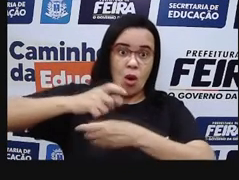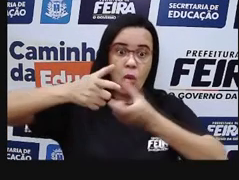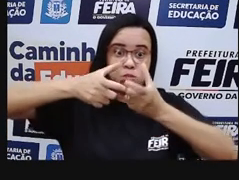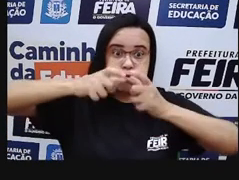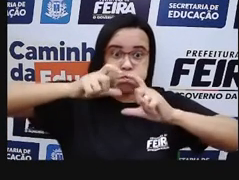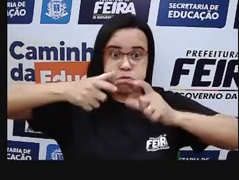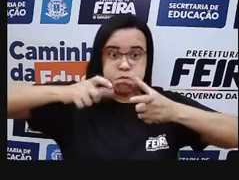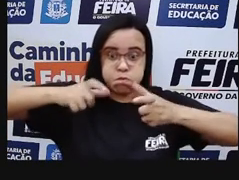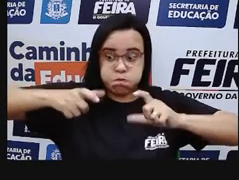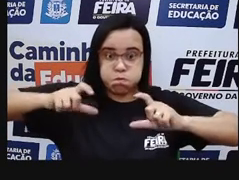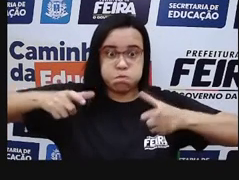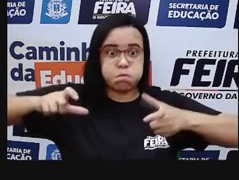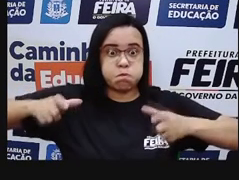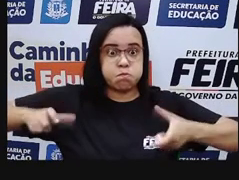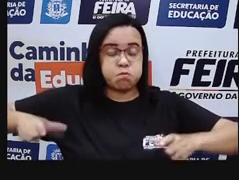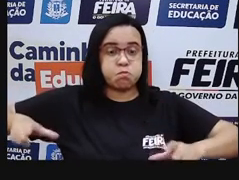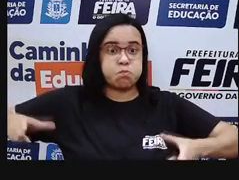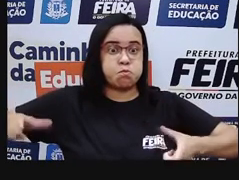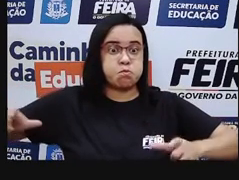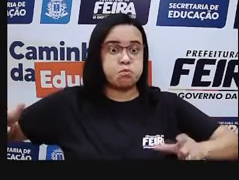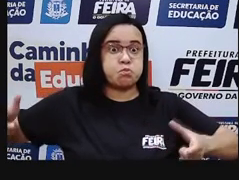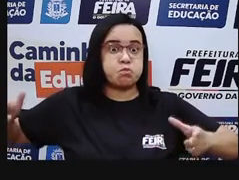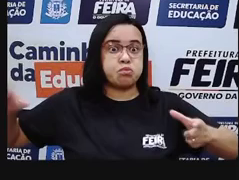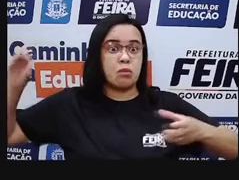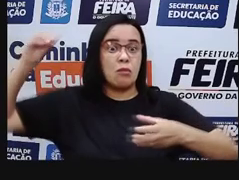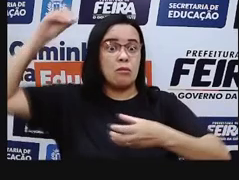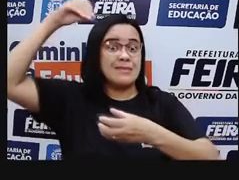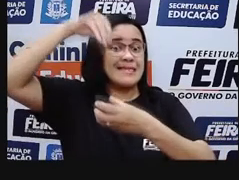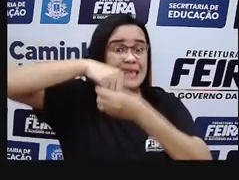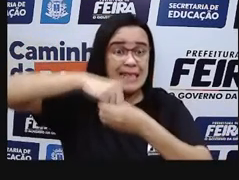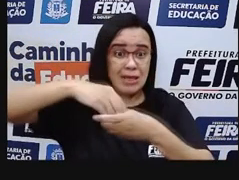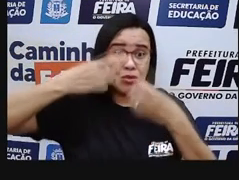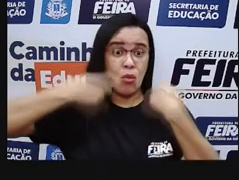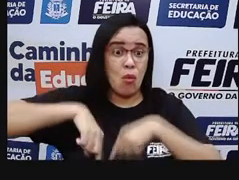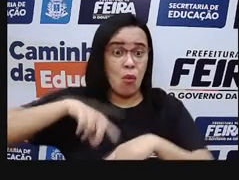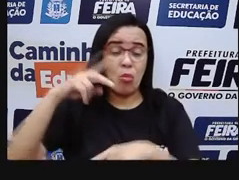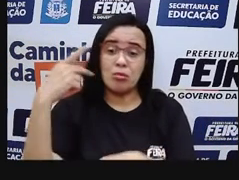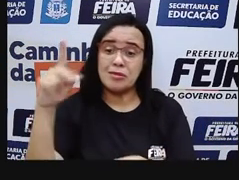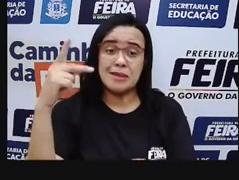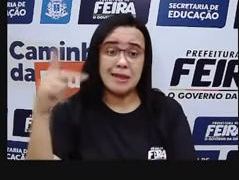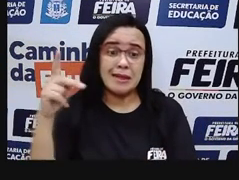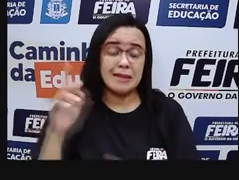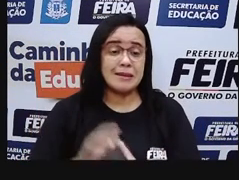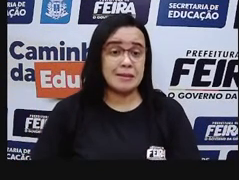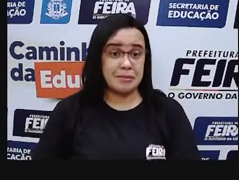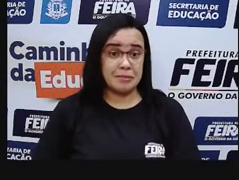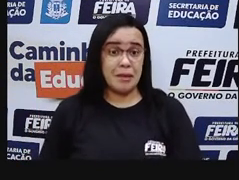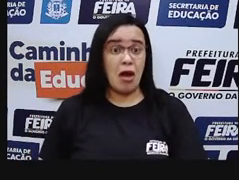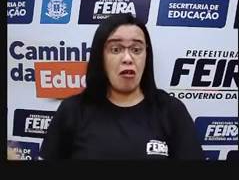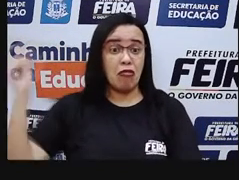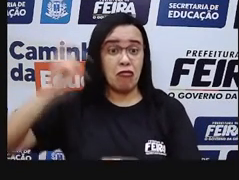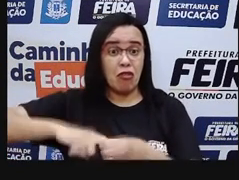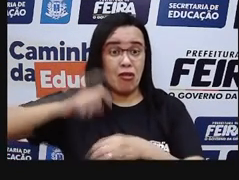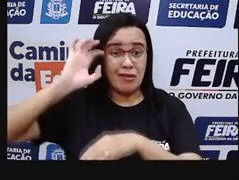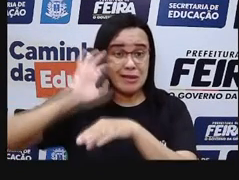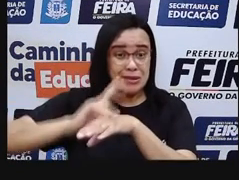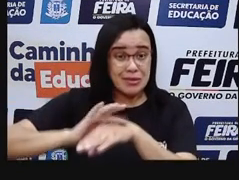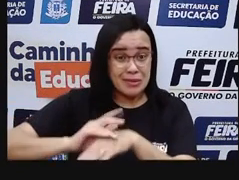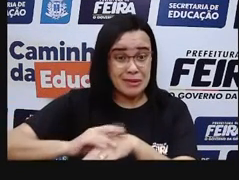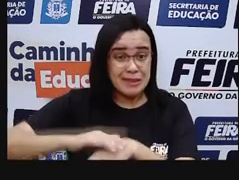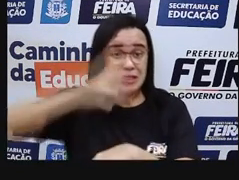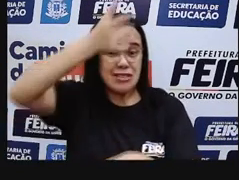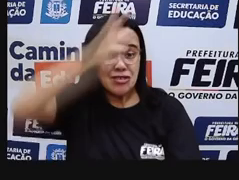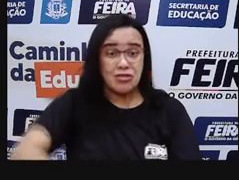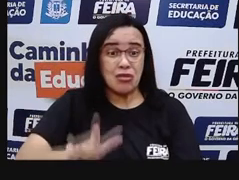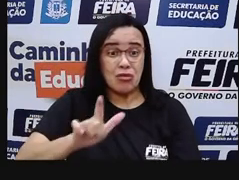no corpo de força e o que é que aconteceu por um cheque voltou a ter a infecção só que agora